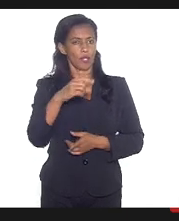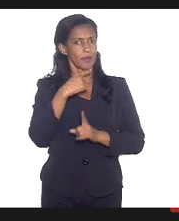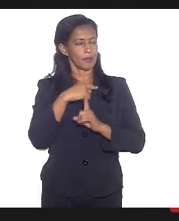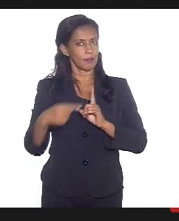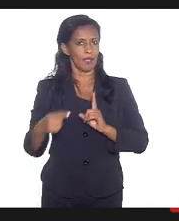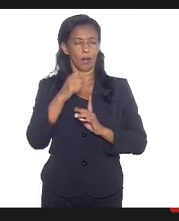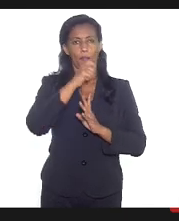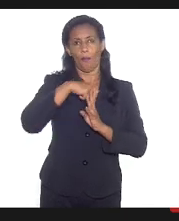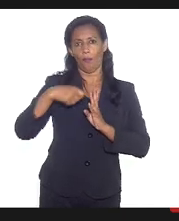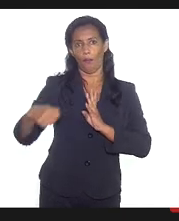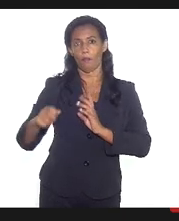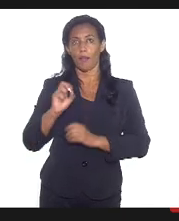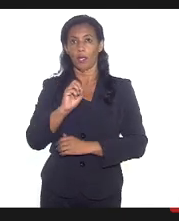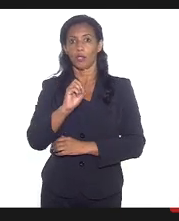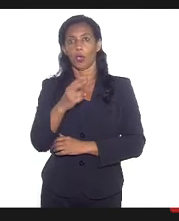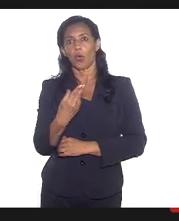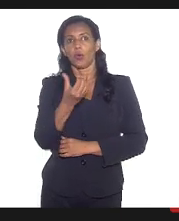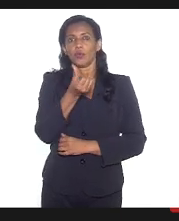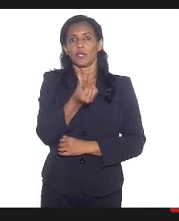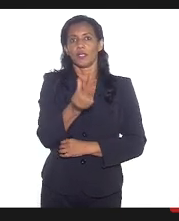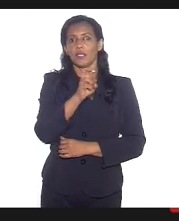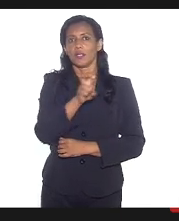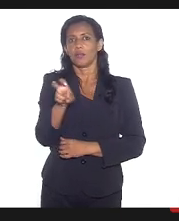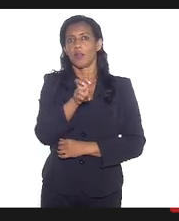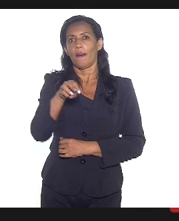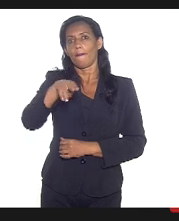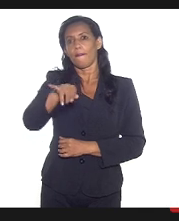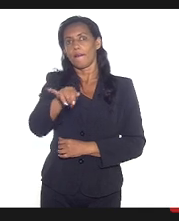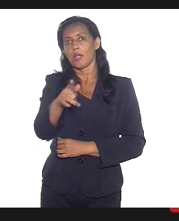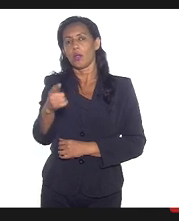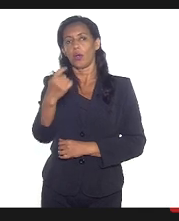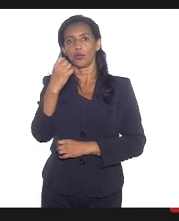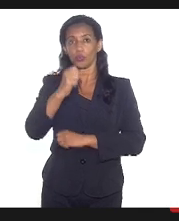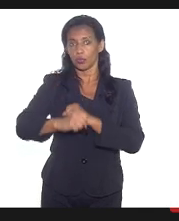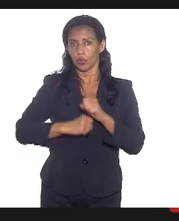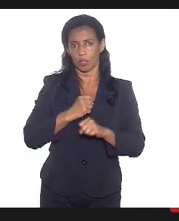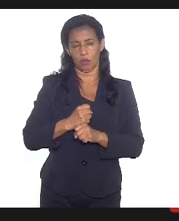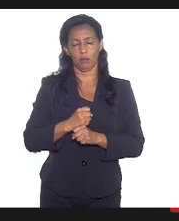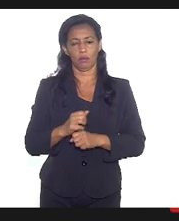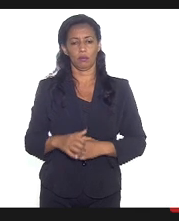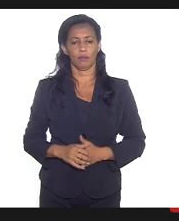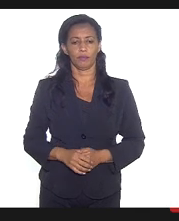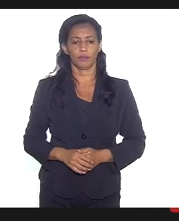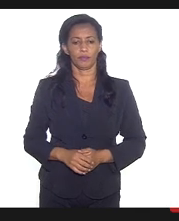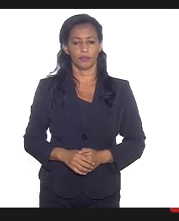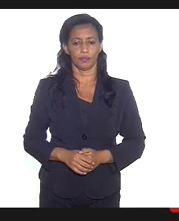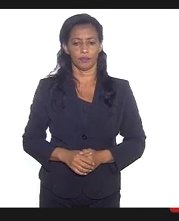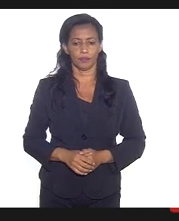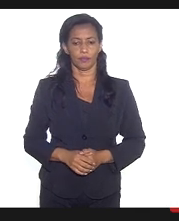54 milhões e meio por mês, ou 655 milhões ao ano. Fortunato, pode falar?